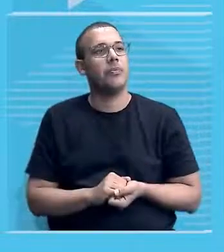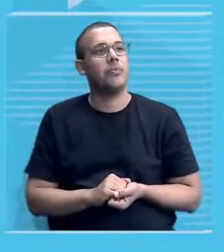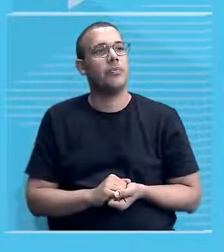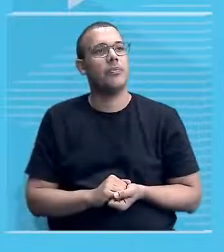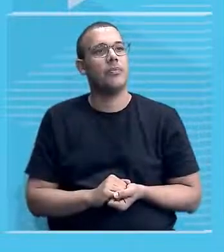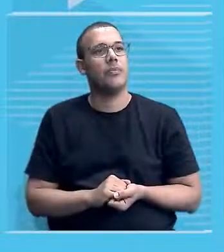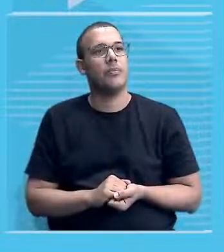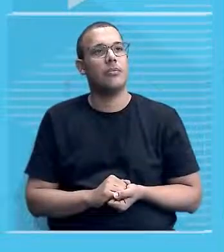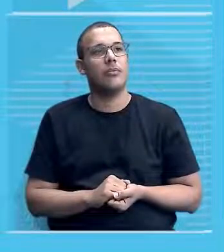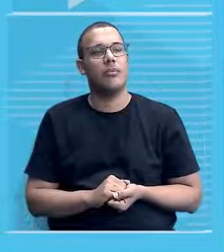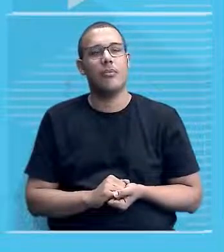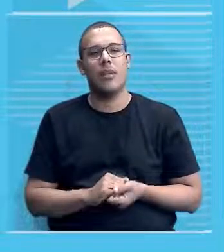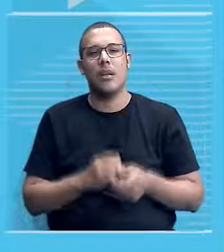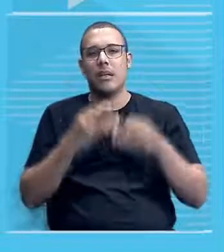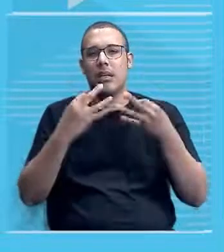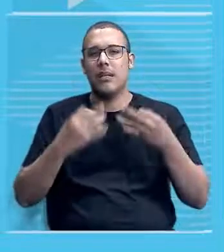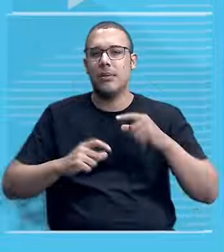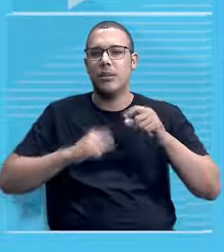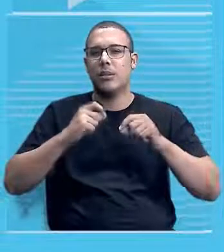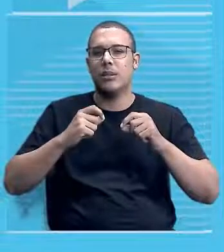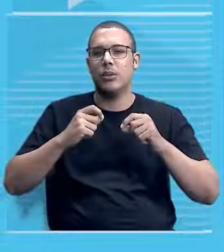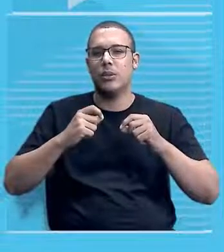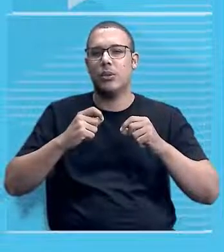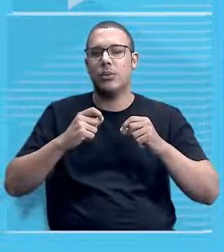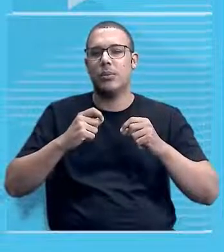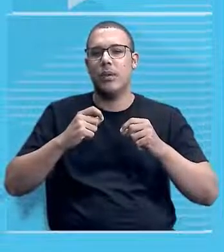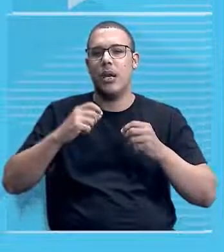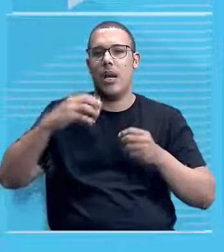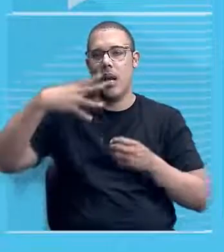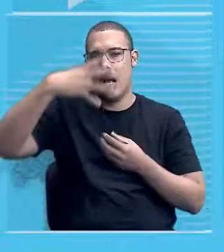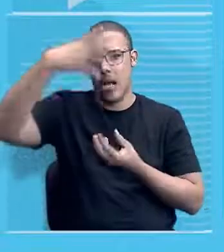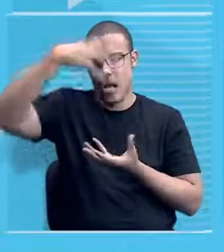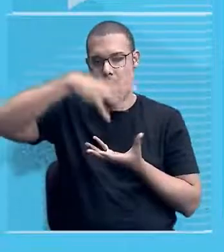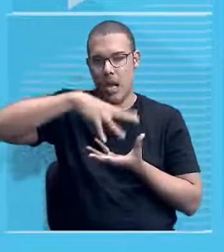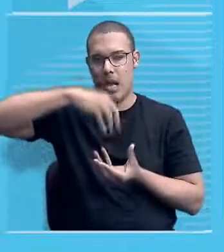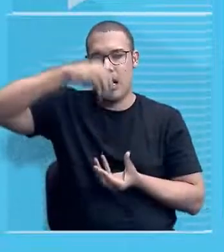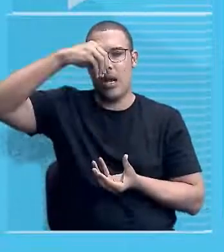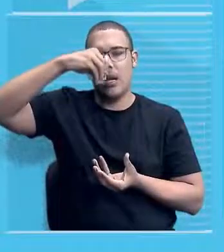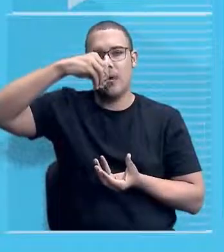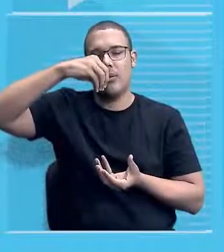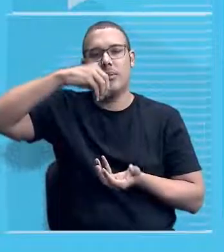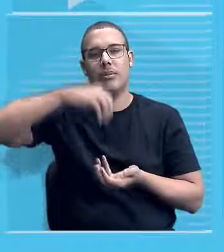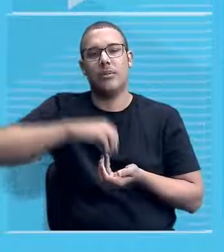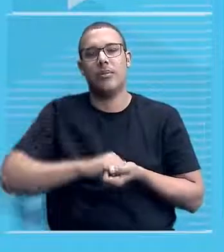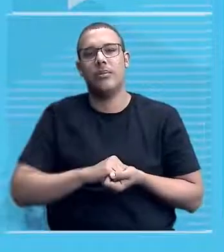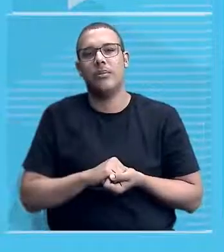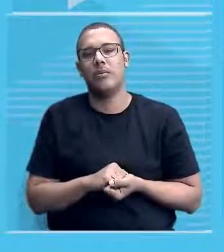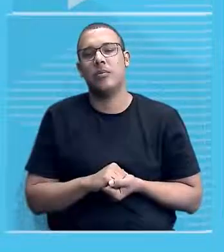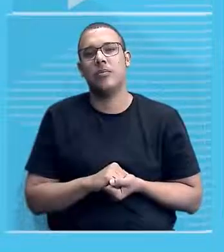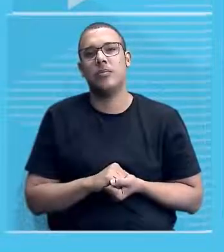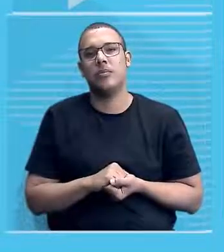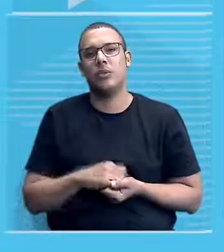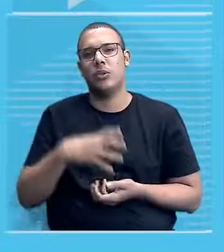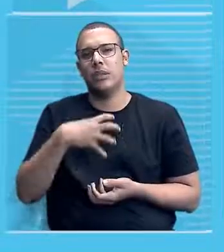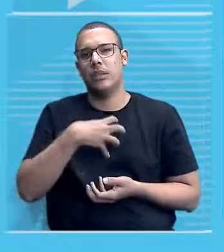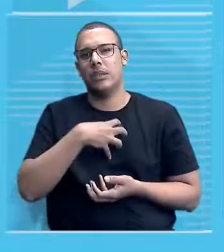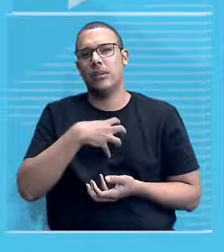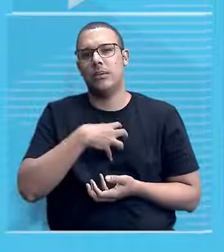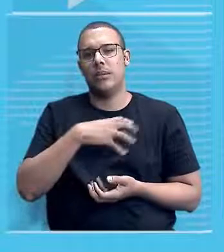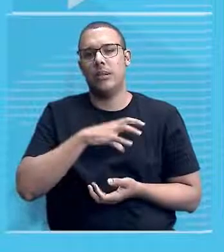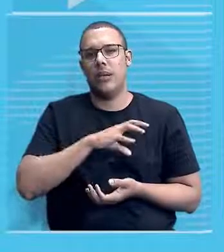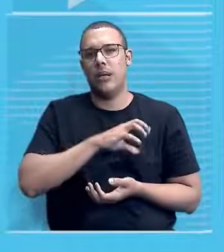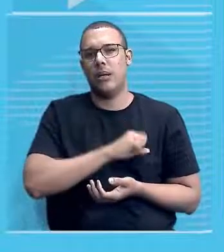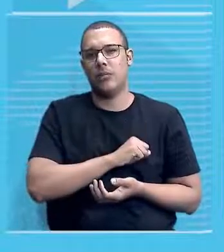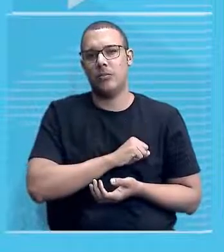está dizendo a alma dele é muito terno né o sentimento de amor